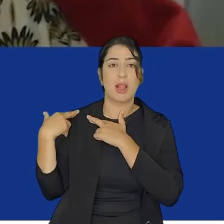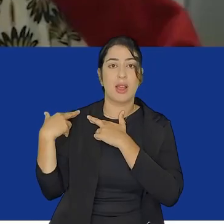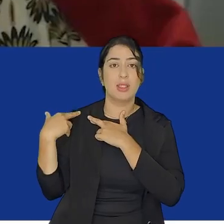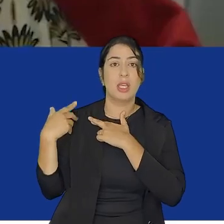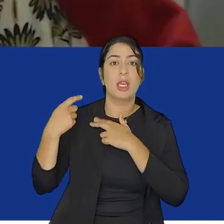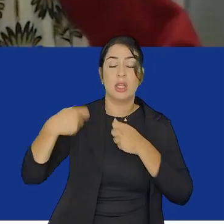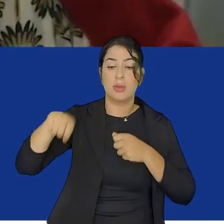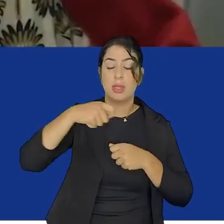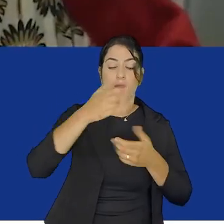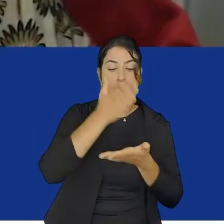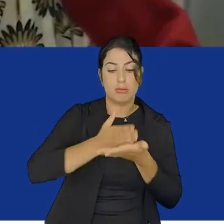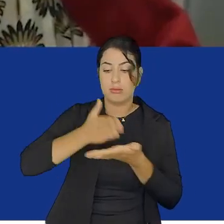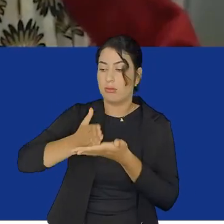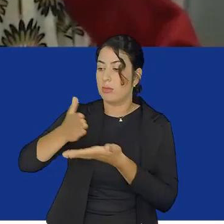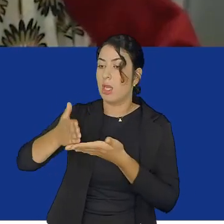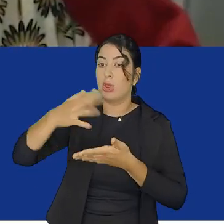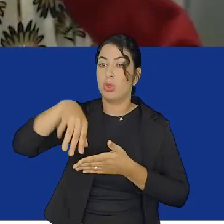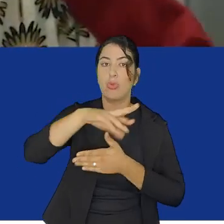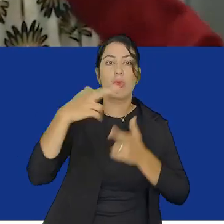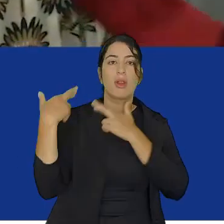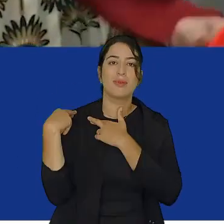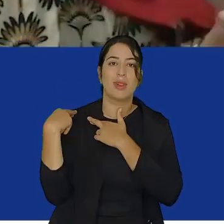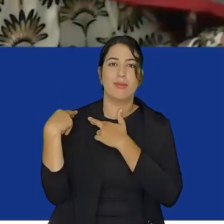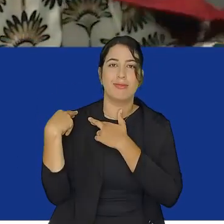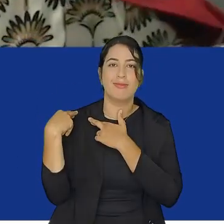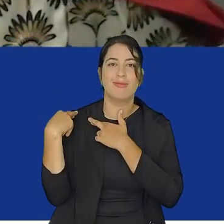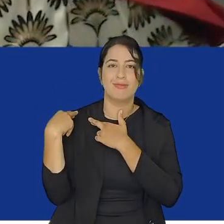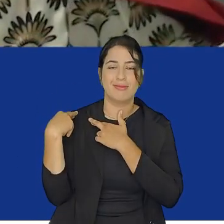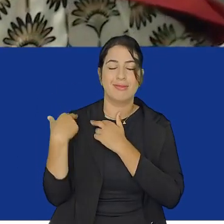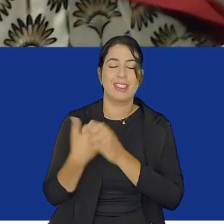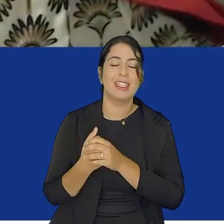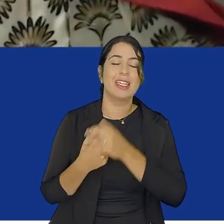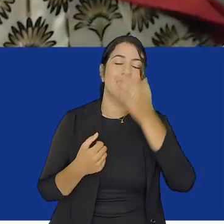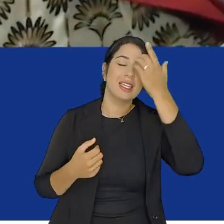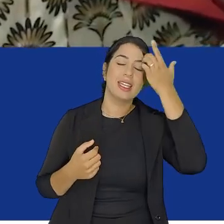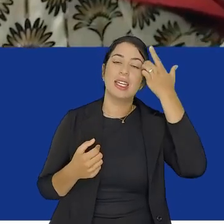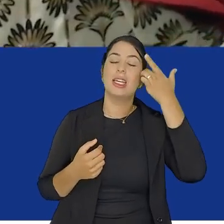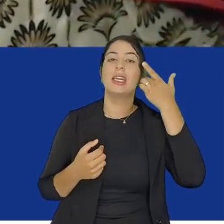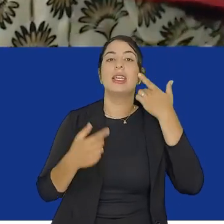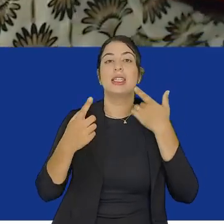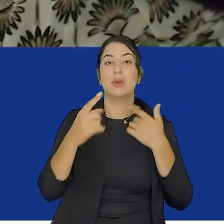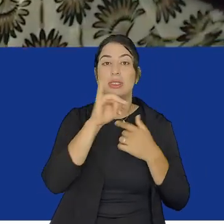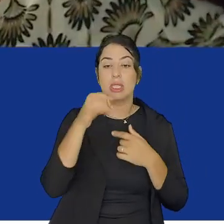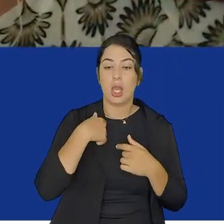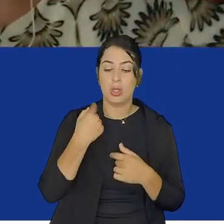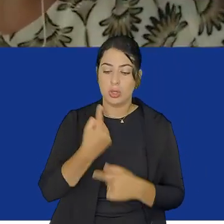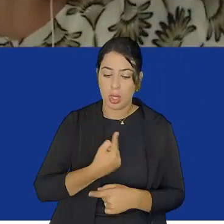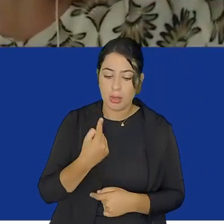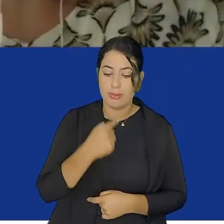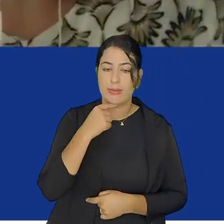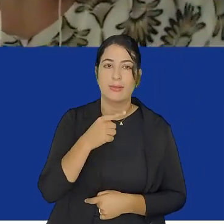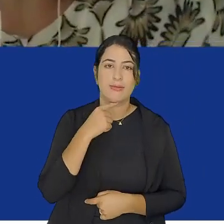responsabilidade, porque esse caminho está em construção, né? E a gente não tem esse caminho. Então, quando a gente fica tentando fazer sozinho, não dá